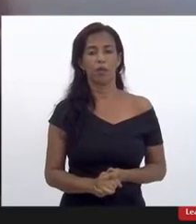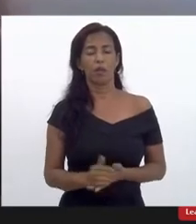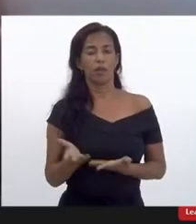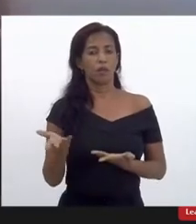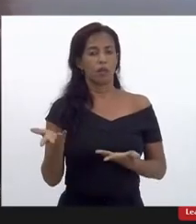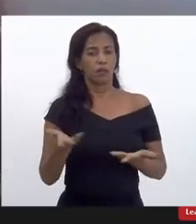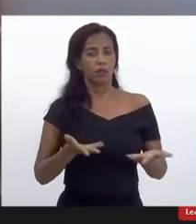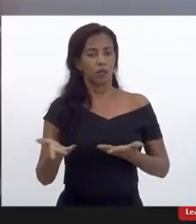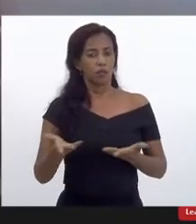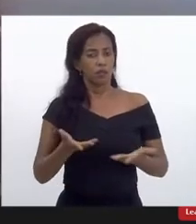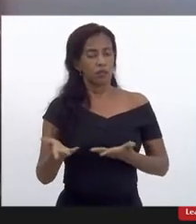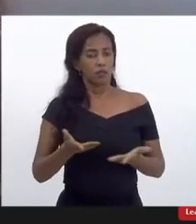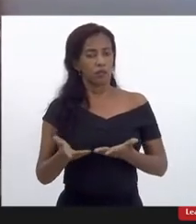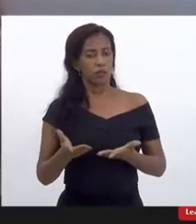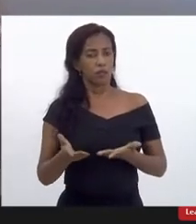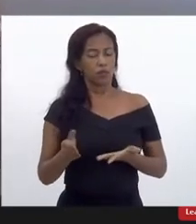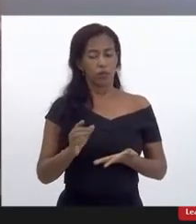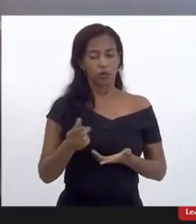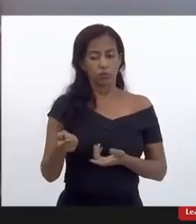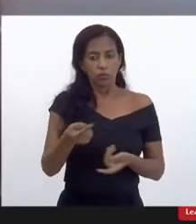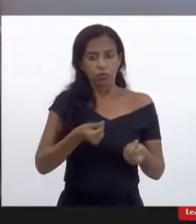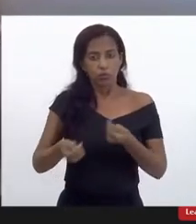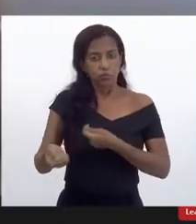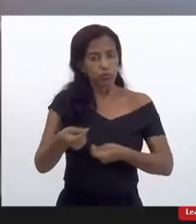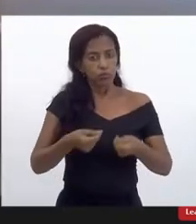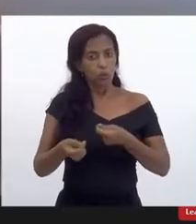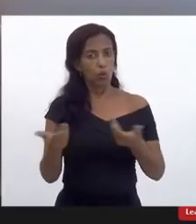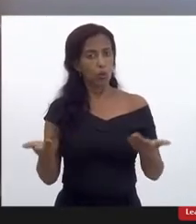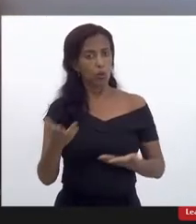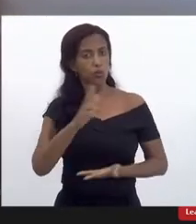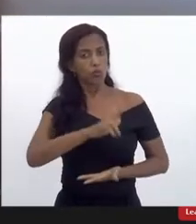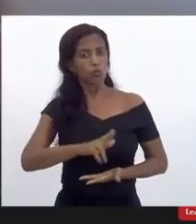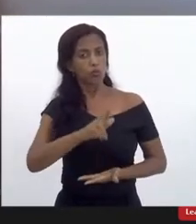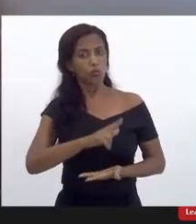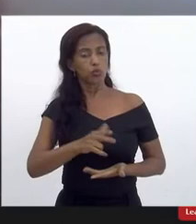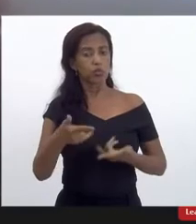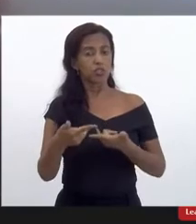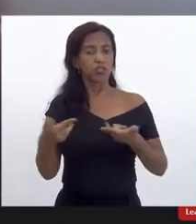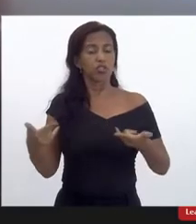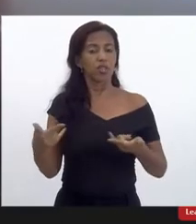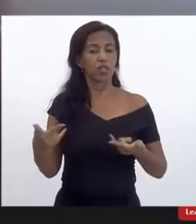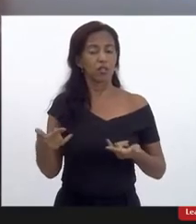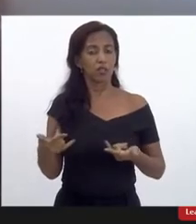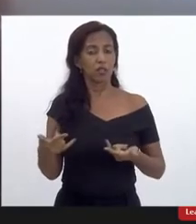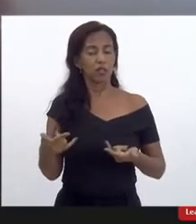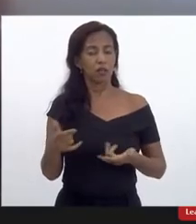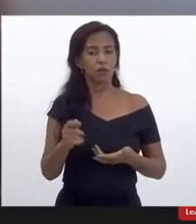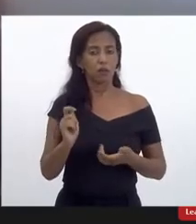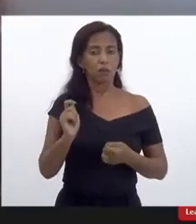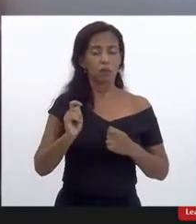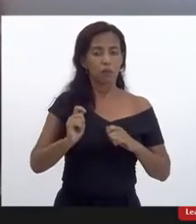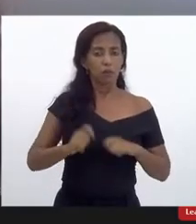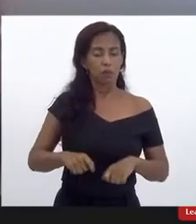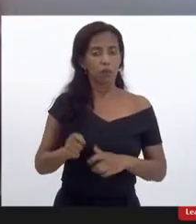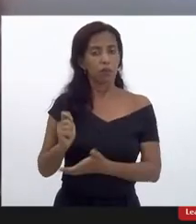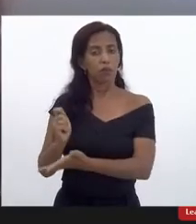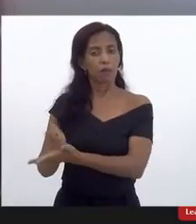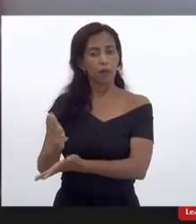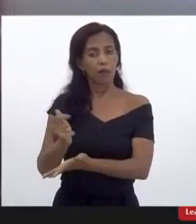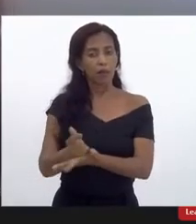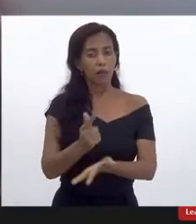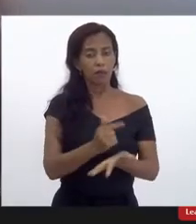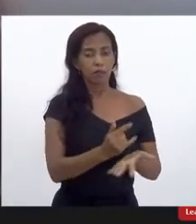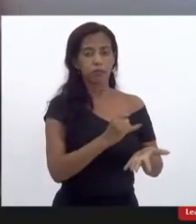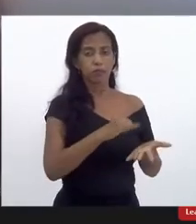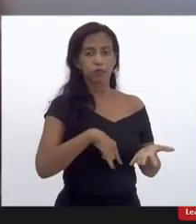dinâmica de utilização do recurso, que hoje a gente utiliza cheque para poder fazer os